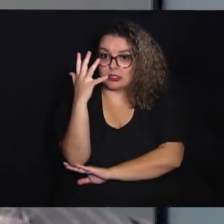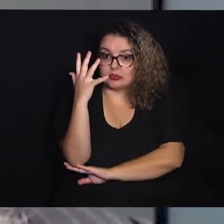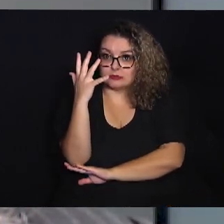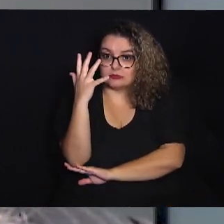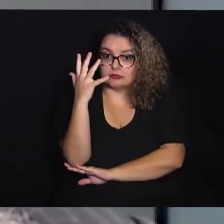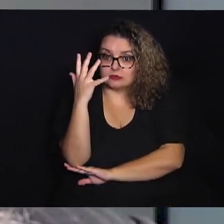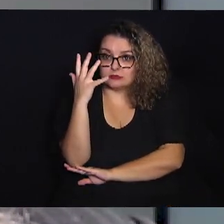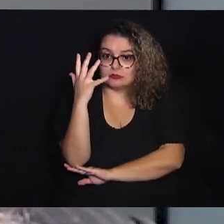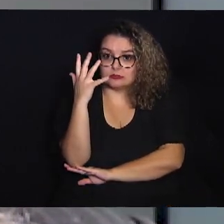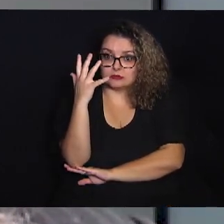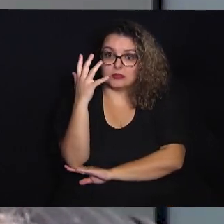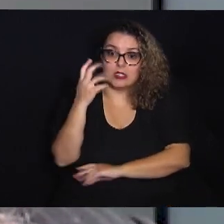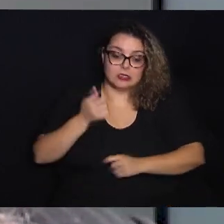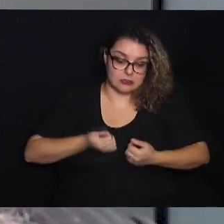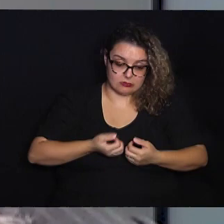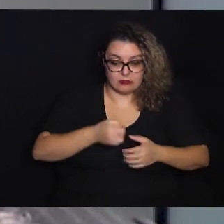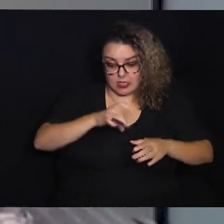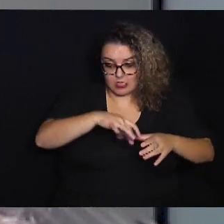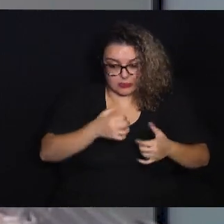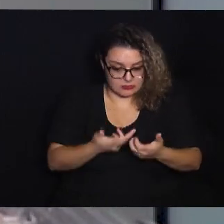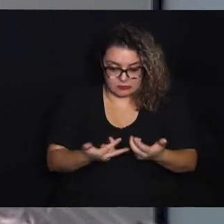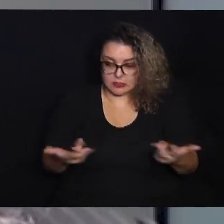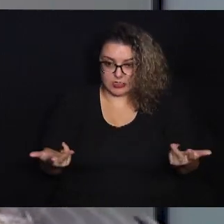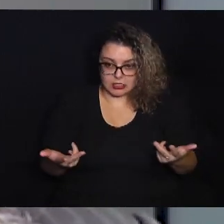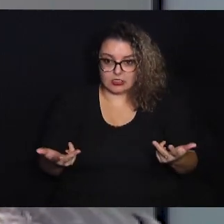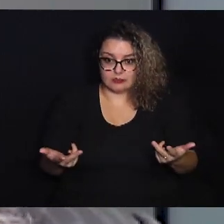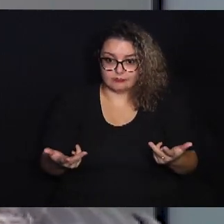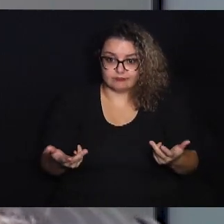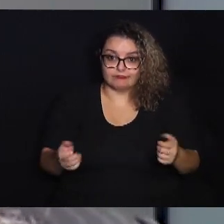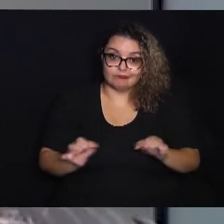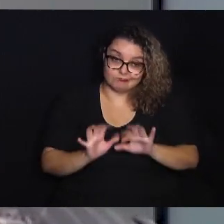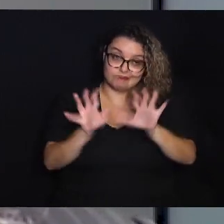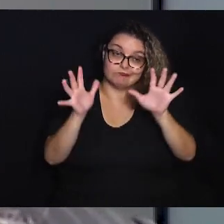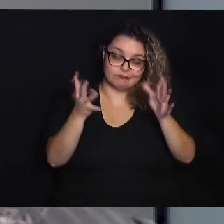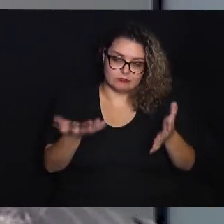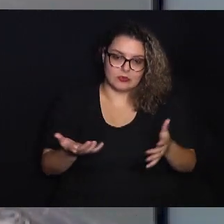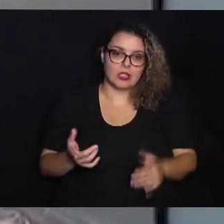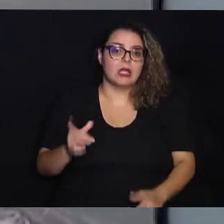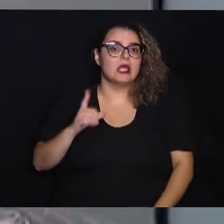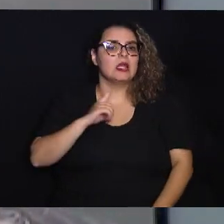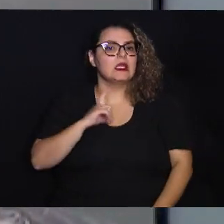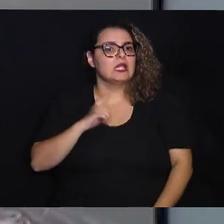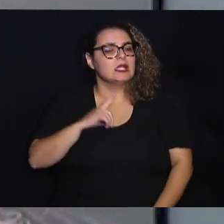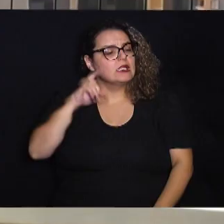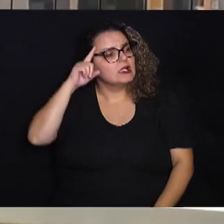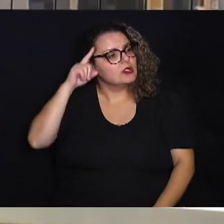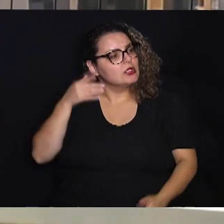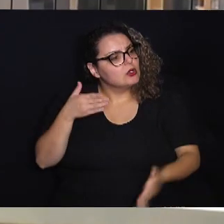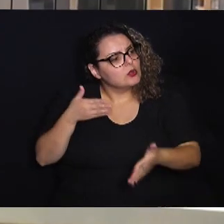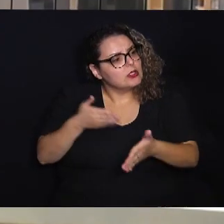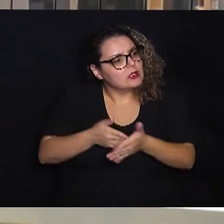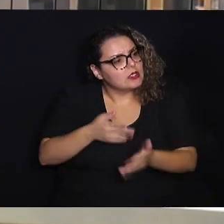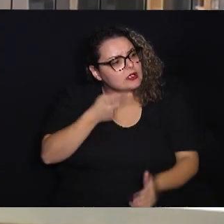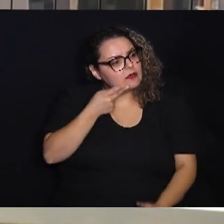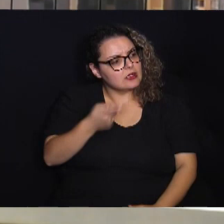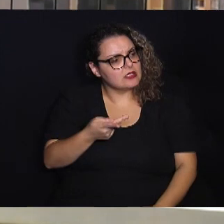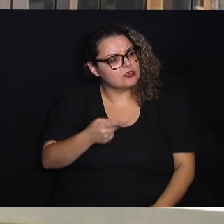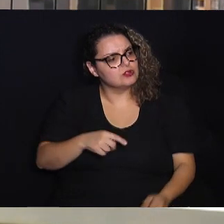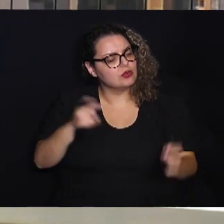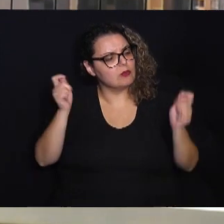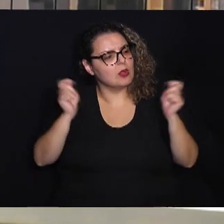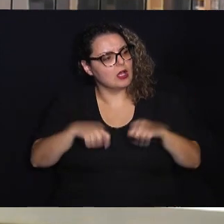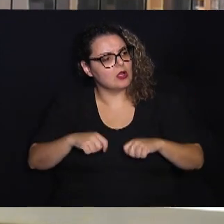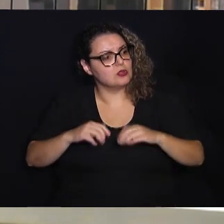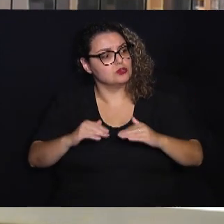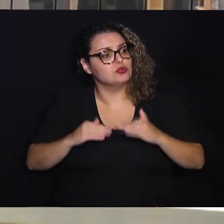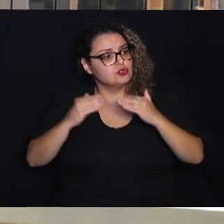ele nas plantas em geral, ele acaba indo para o espaço. E existia uma data limite que se falava